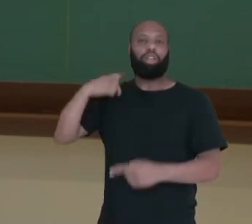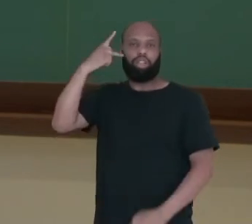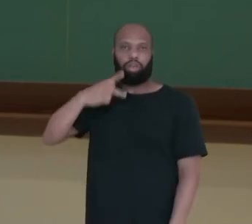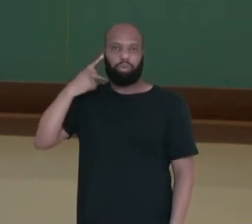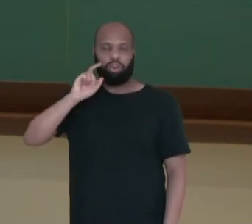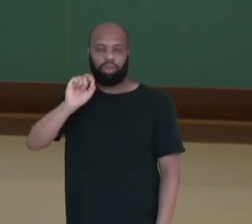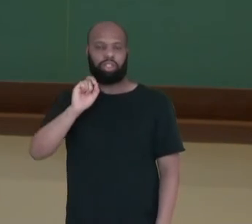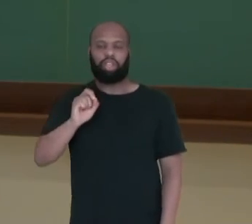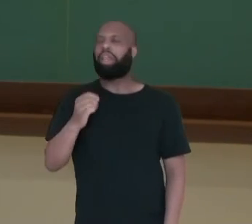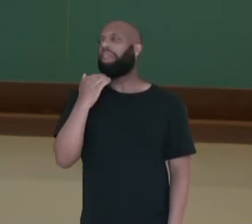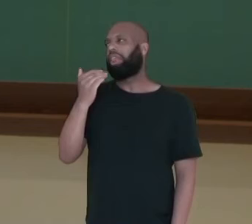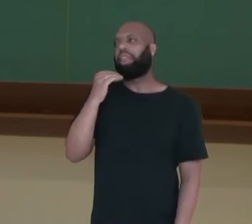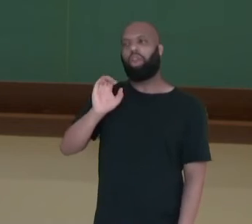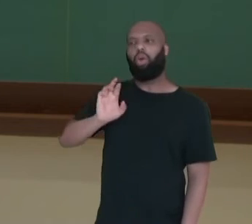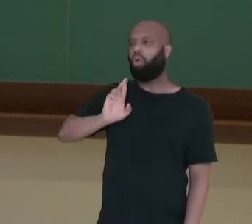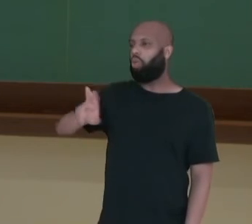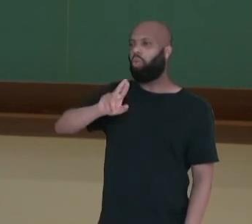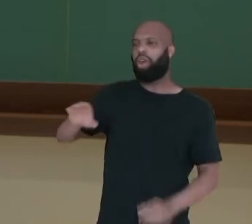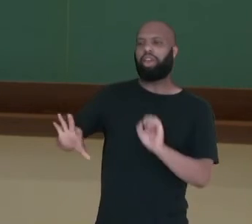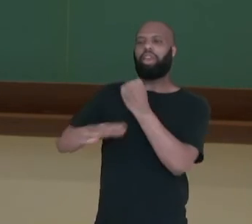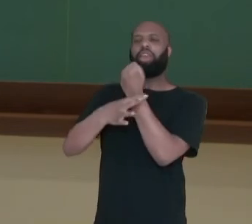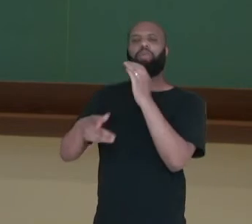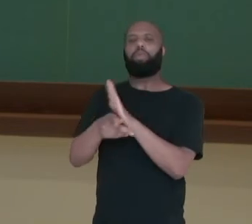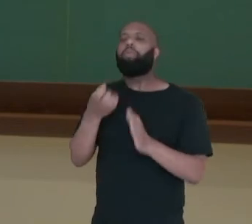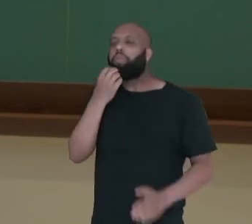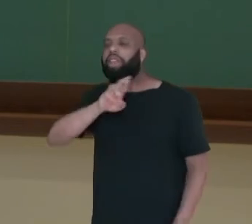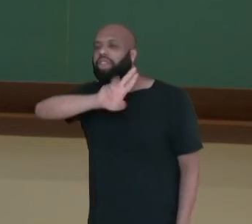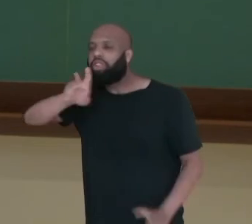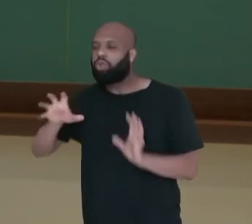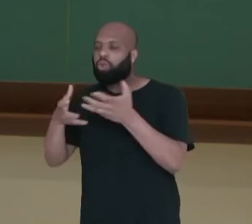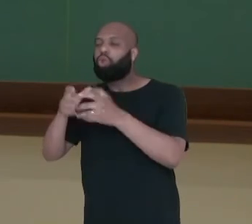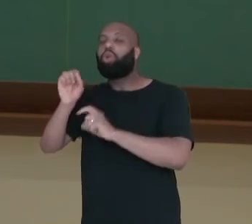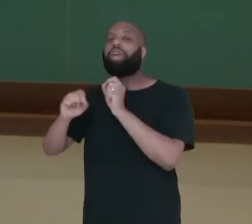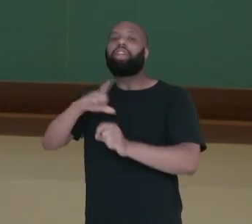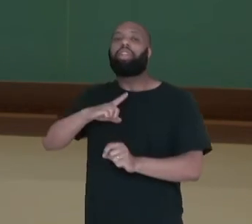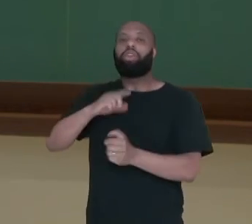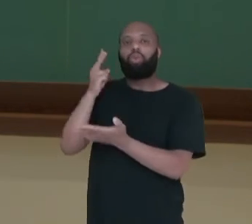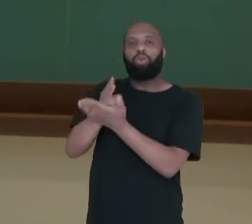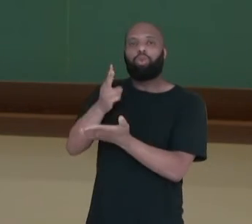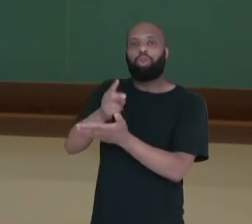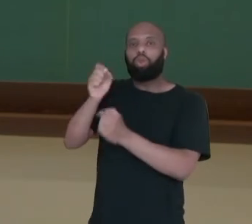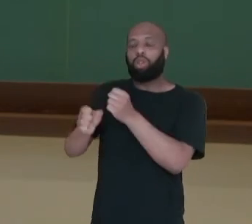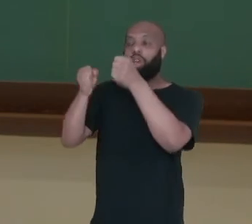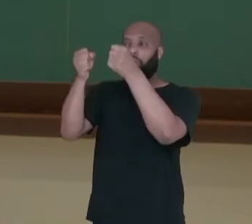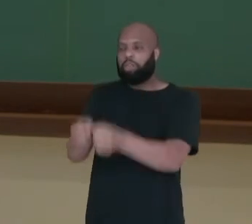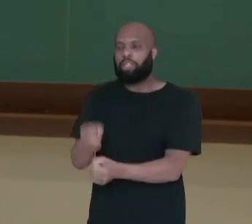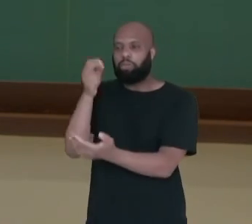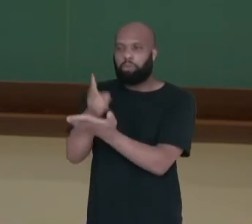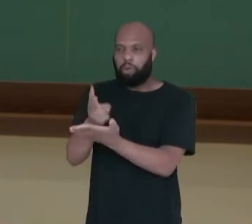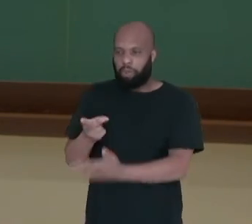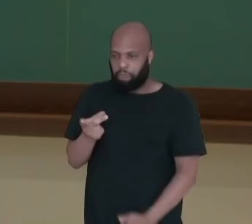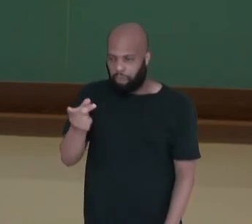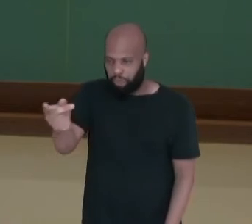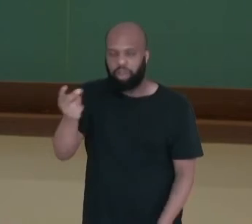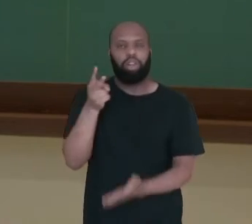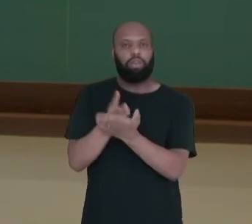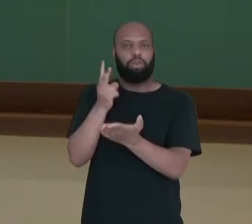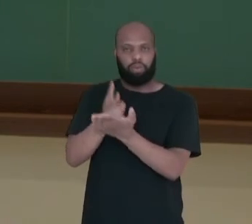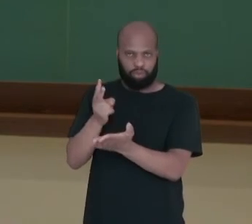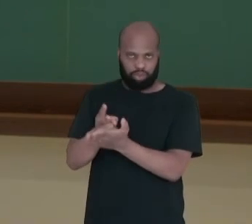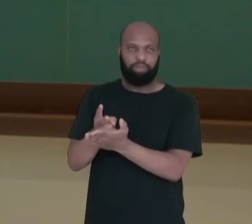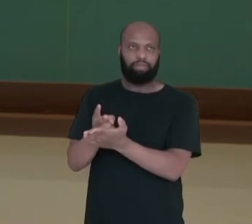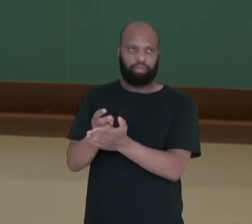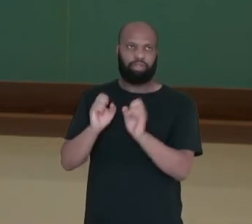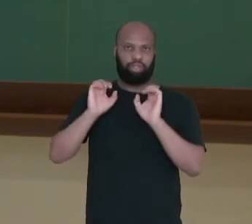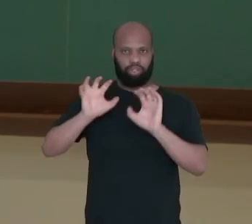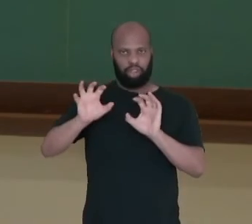política não tem nada disso de garantir o bem comum. O que tem que garantir é o estabelecimento do poder político, a manutenção do poder